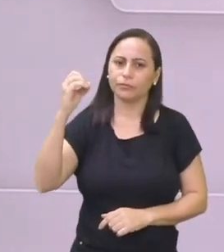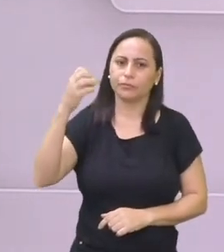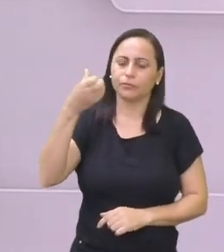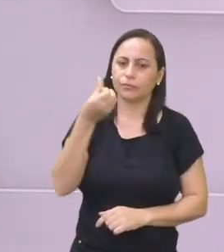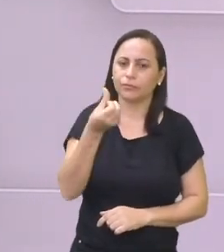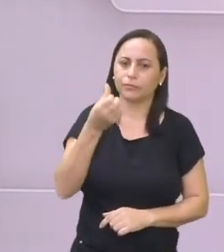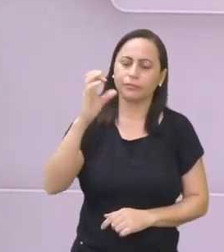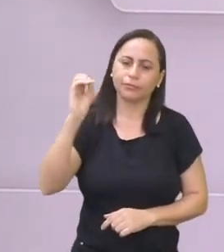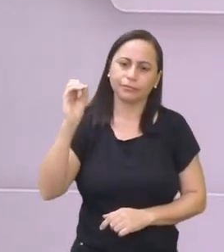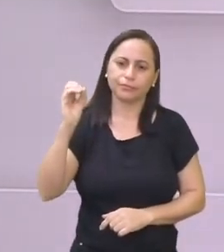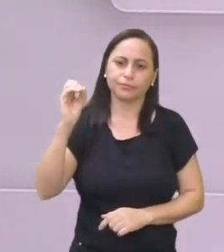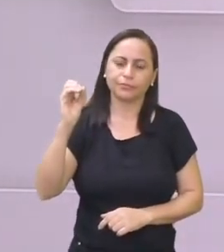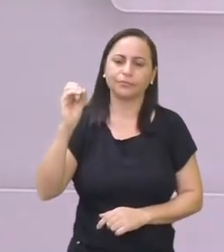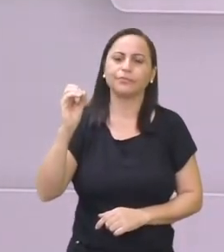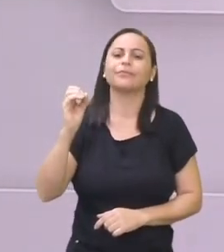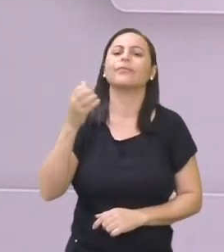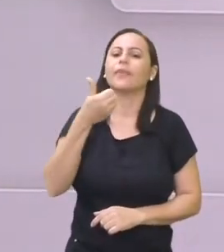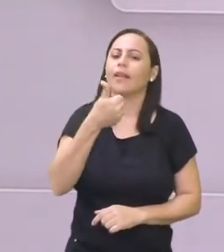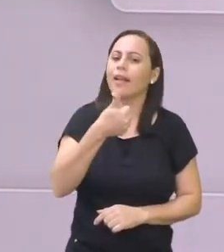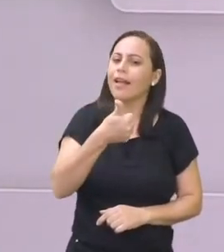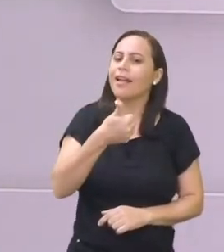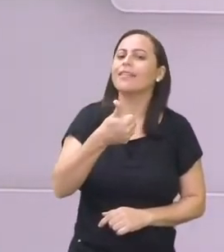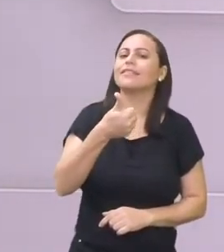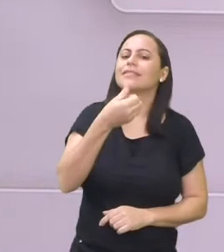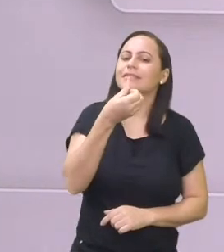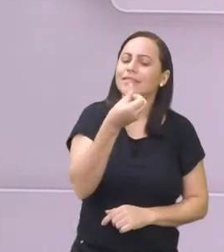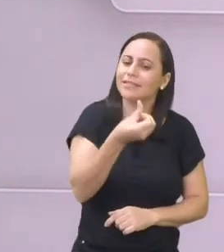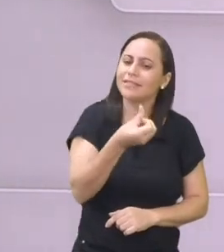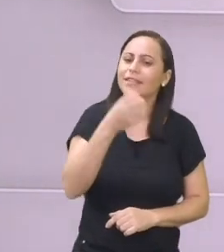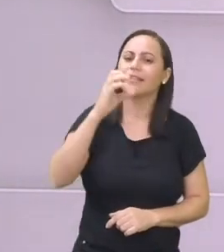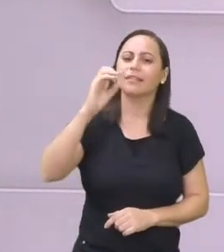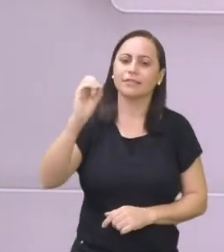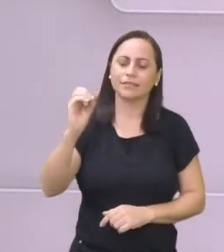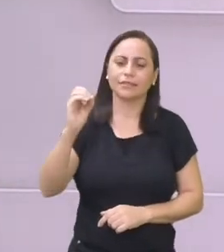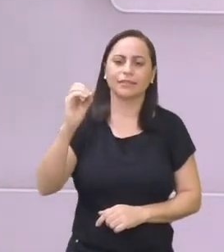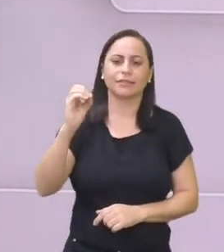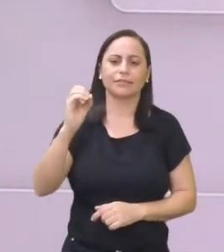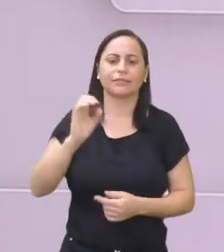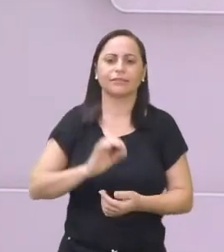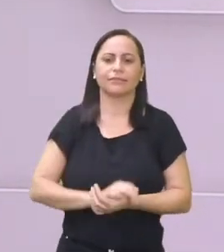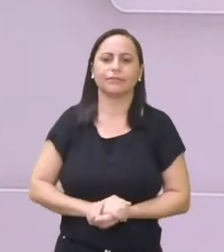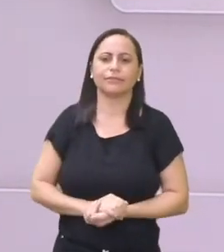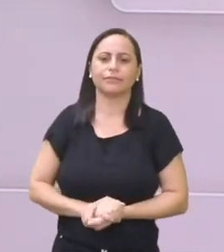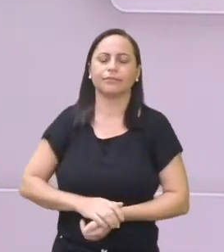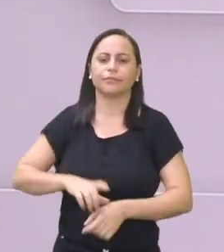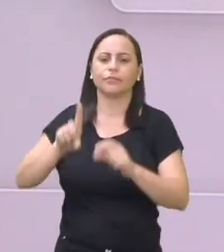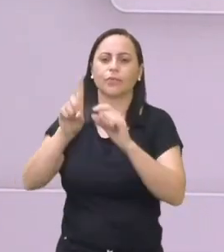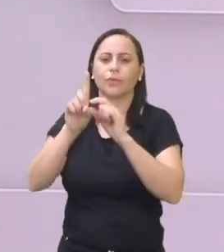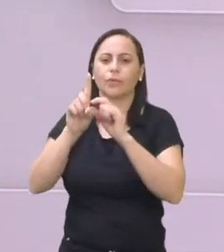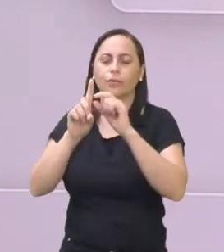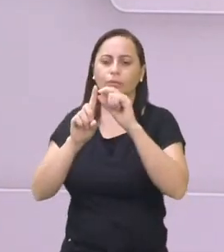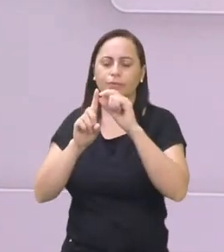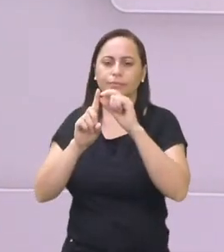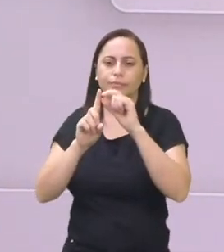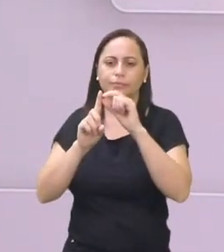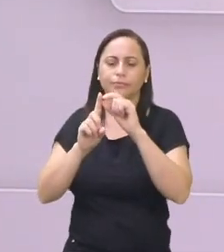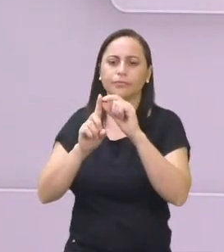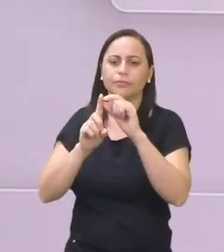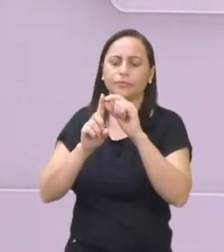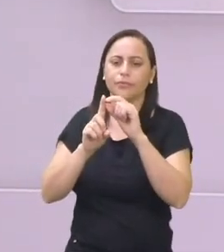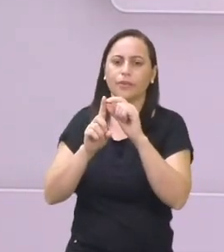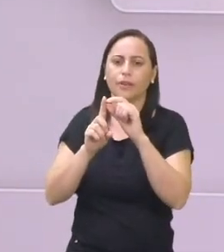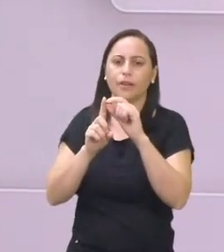50, 60. Ai, eu tenho 60 unidades em 6